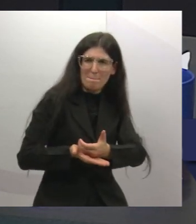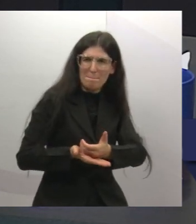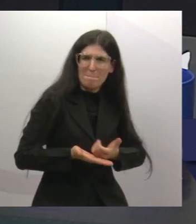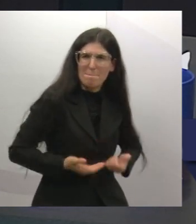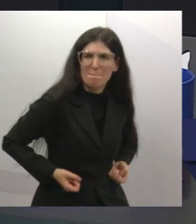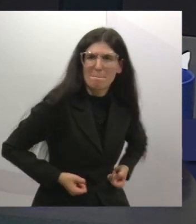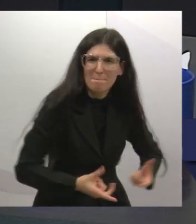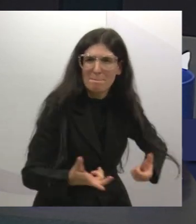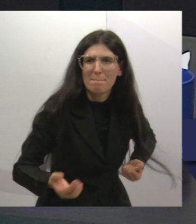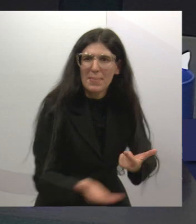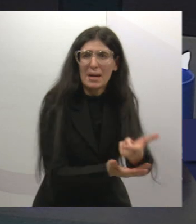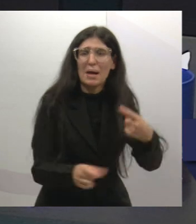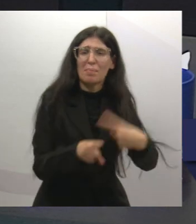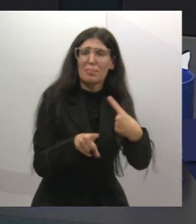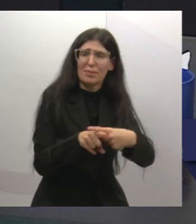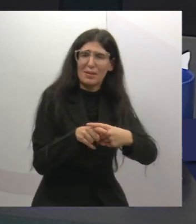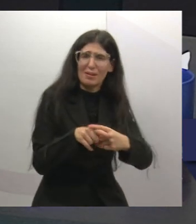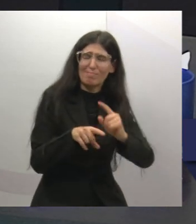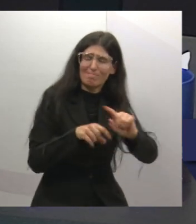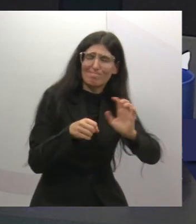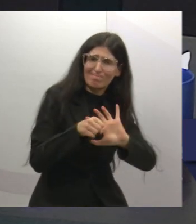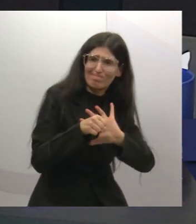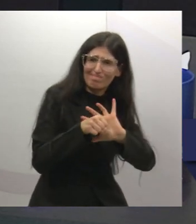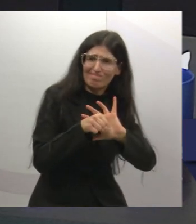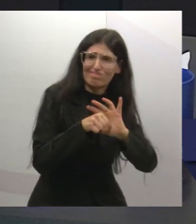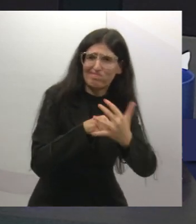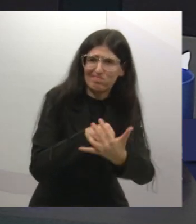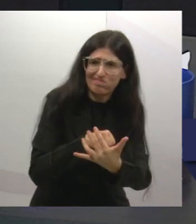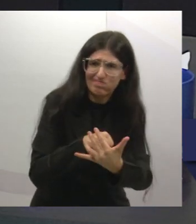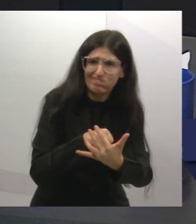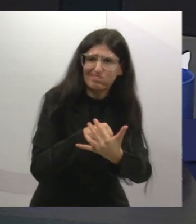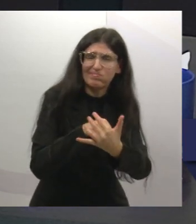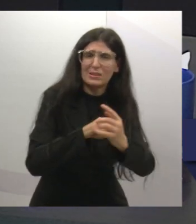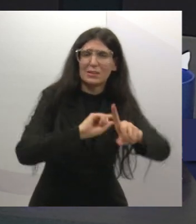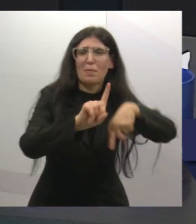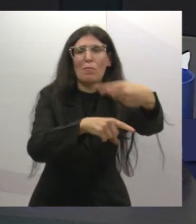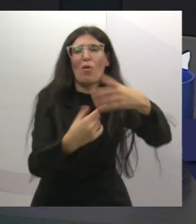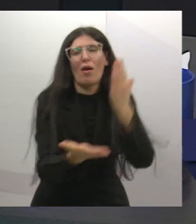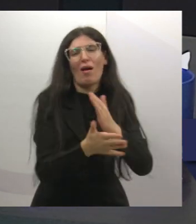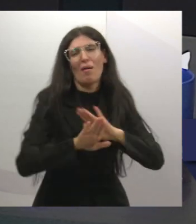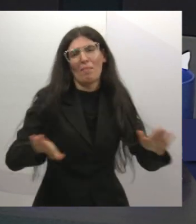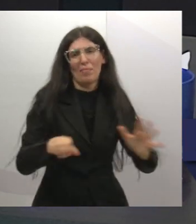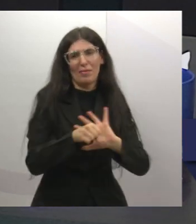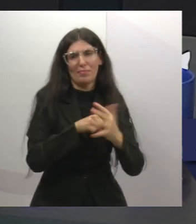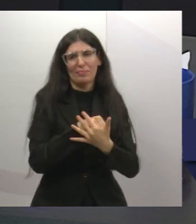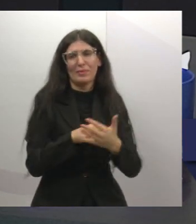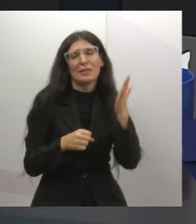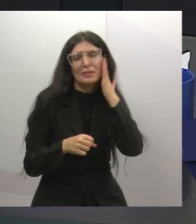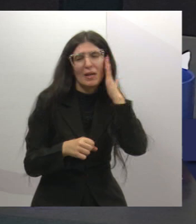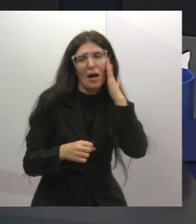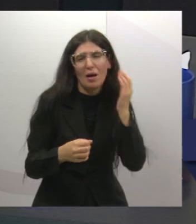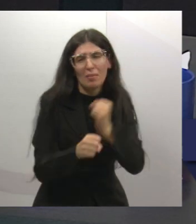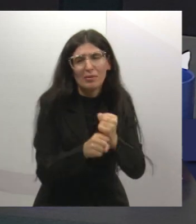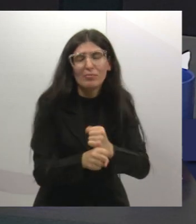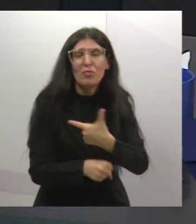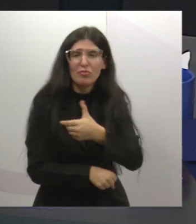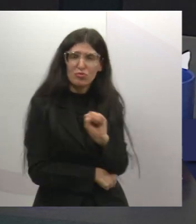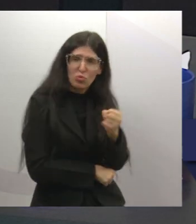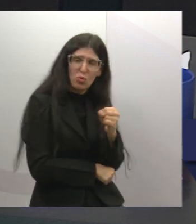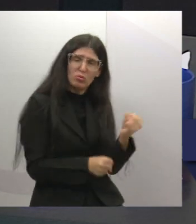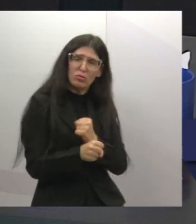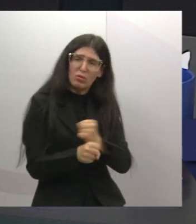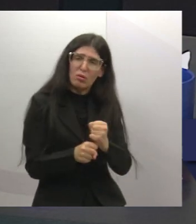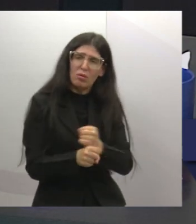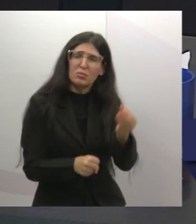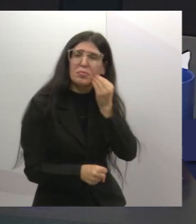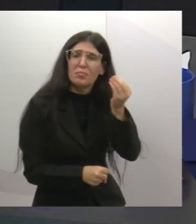pós-pandemia Covid-19. Porque a gente sabe que todos os anos a Prefeitura, nos meus 28 anos de Prefeitura, eu